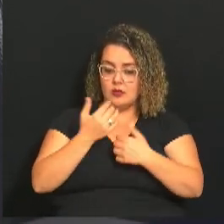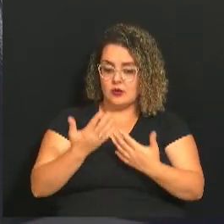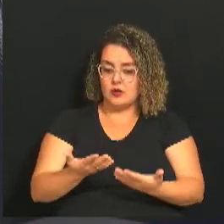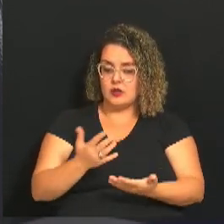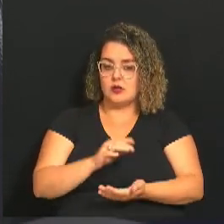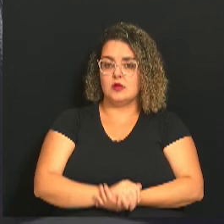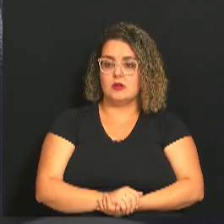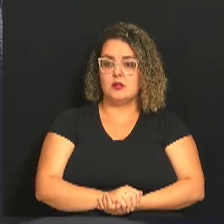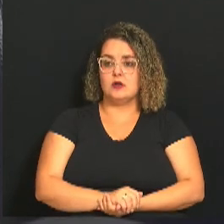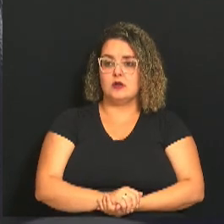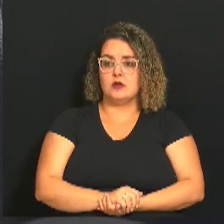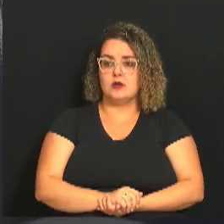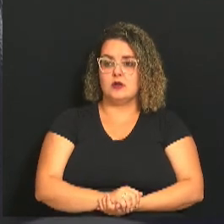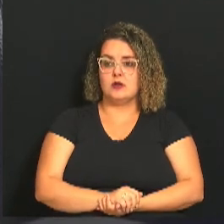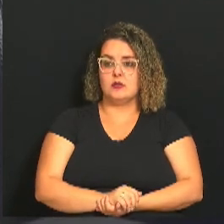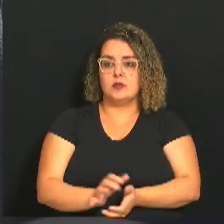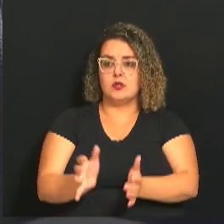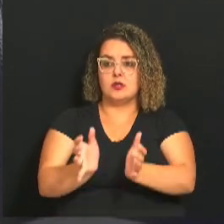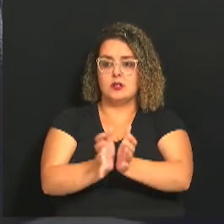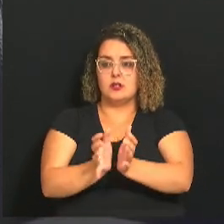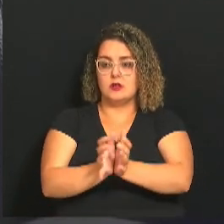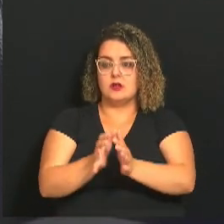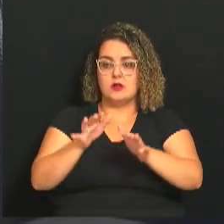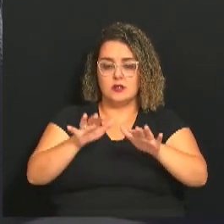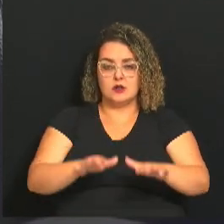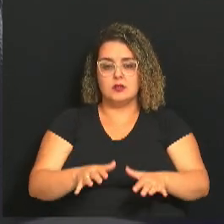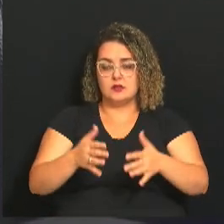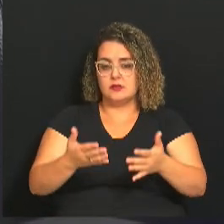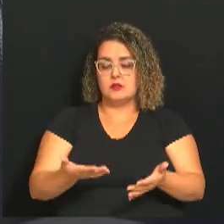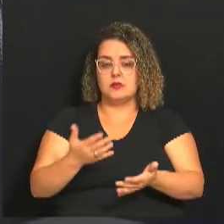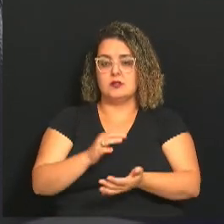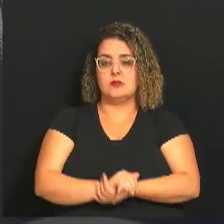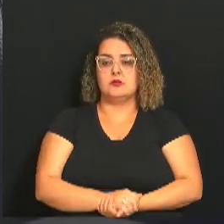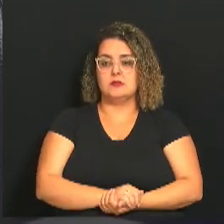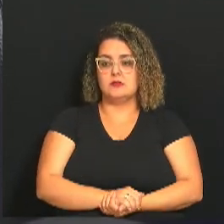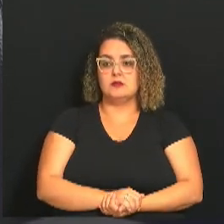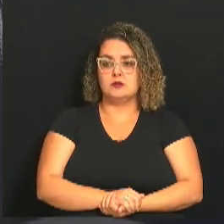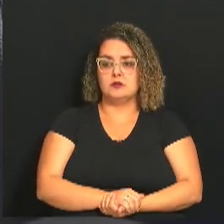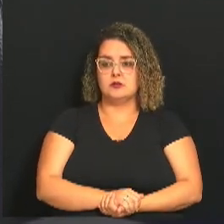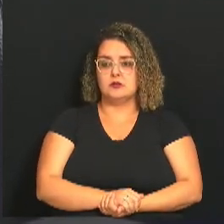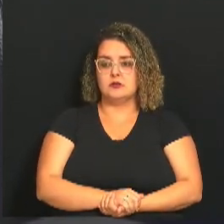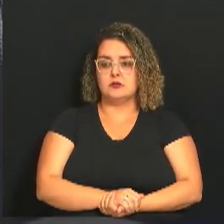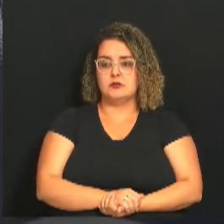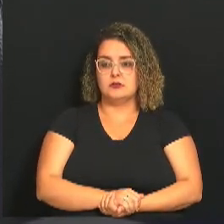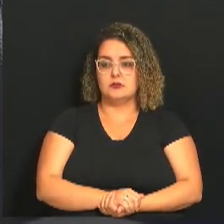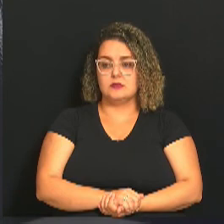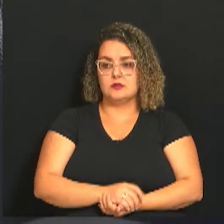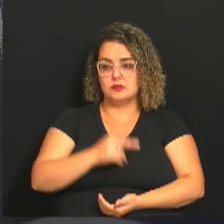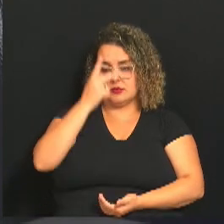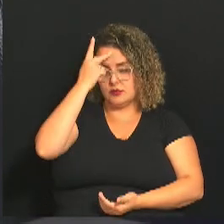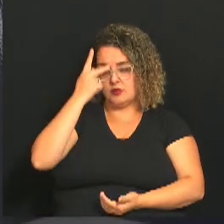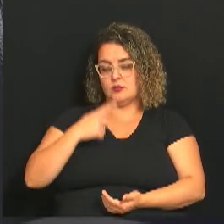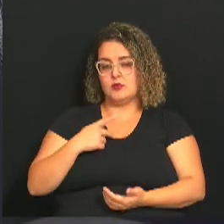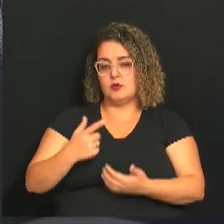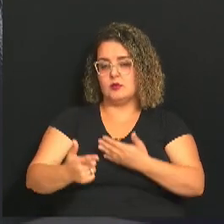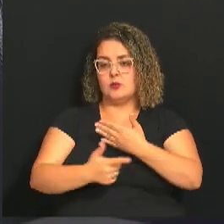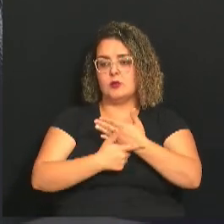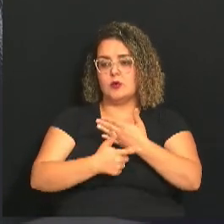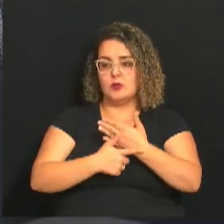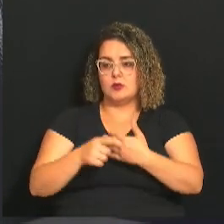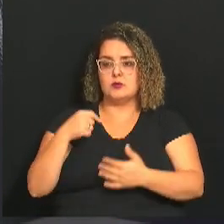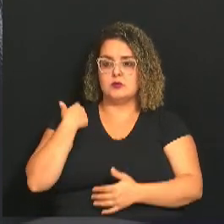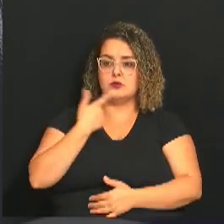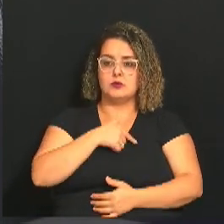pela nossa equipe aqui permanente da Casa e o próprio papel das nossas redes